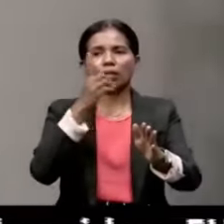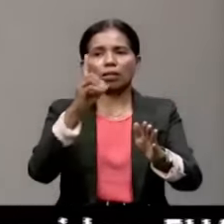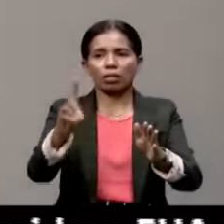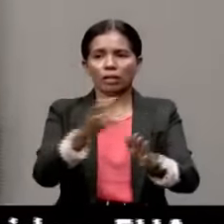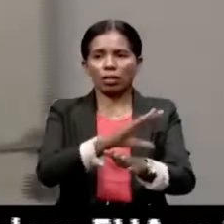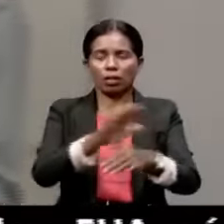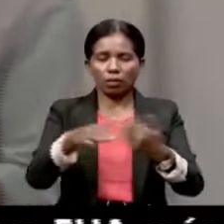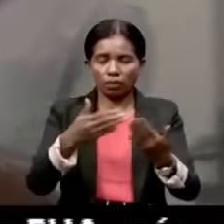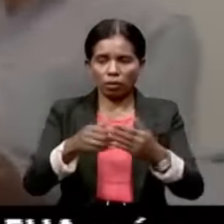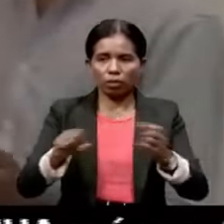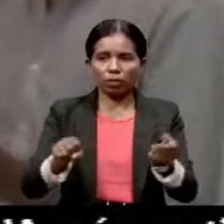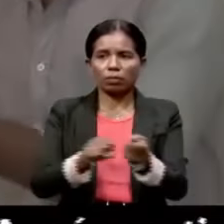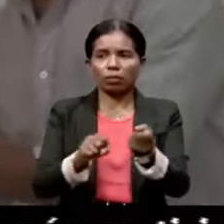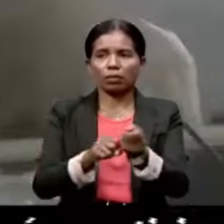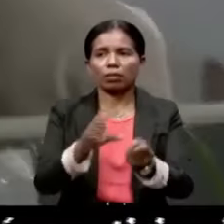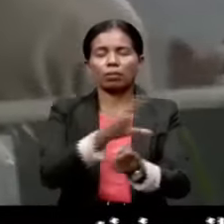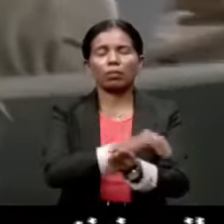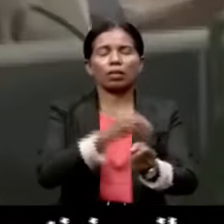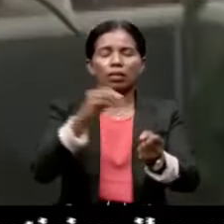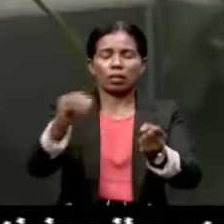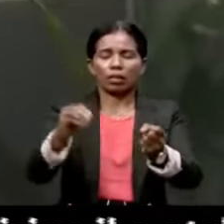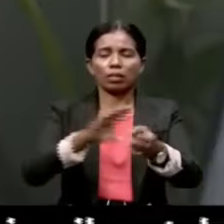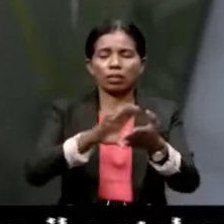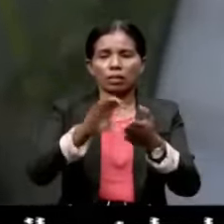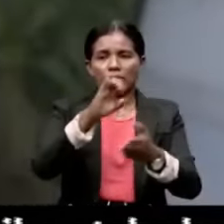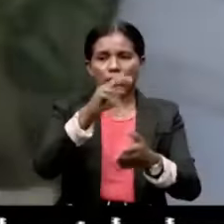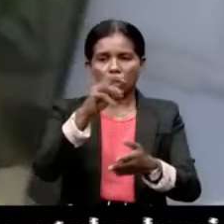funcionário Cirala NB contribui ou na base segurança social durante NE.